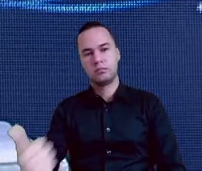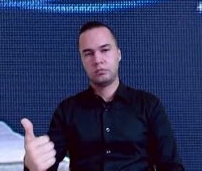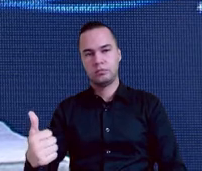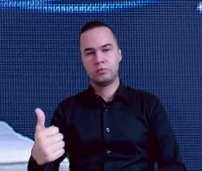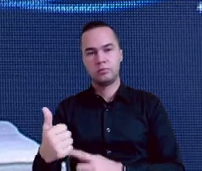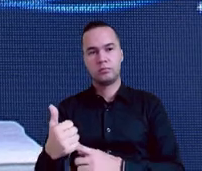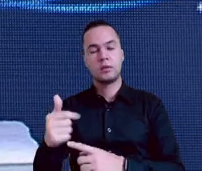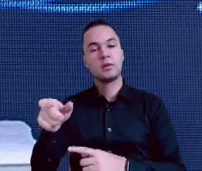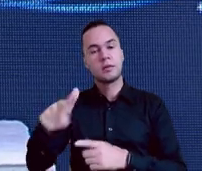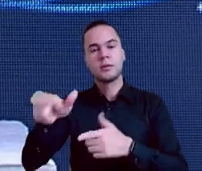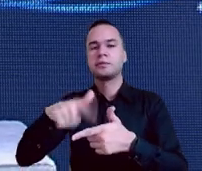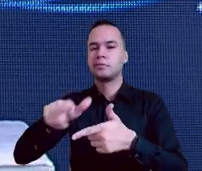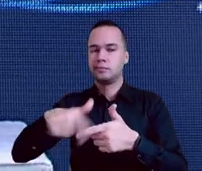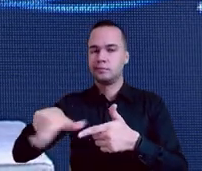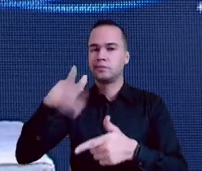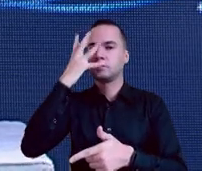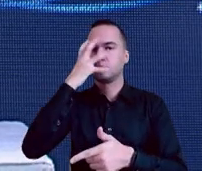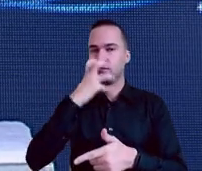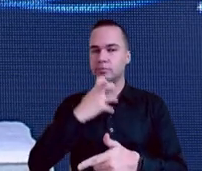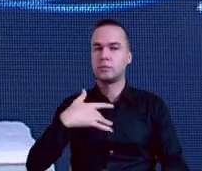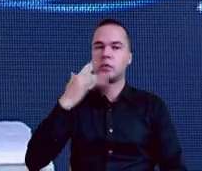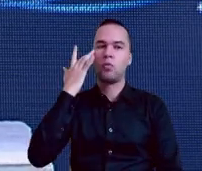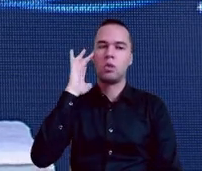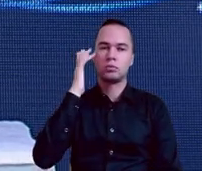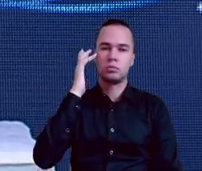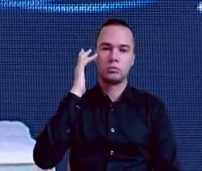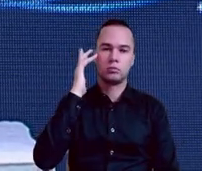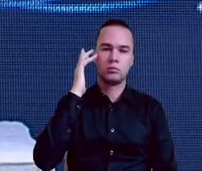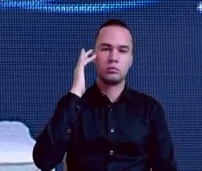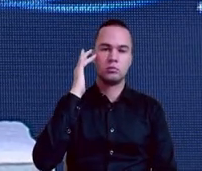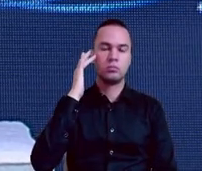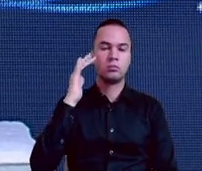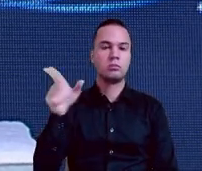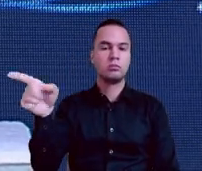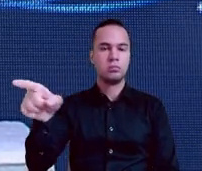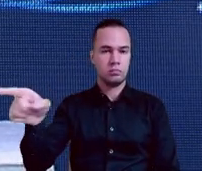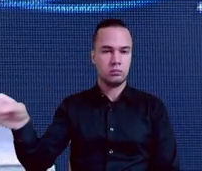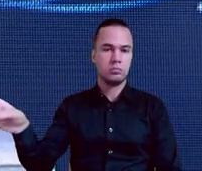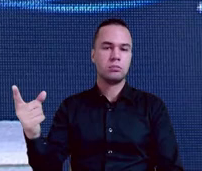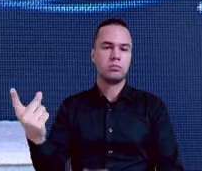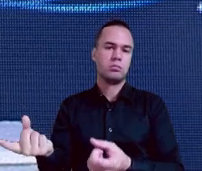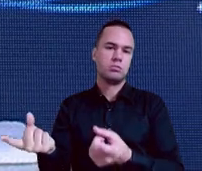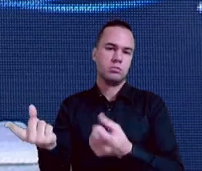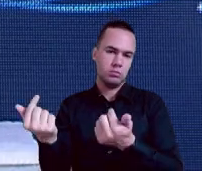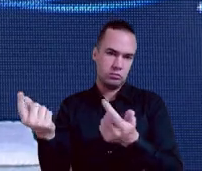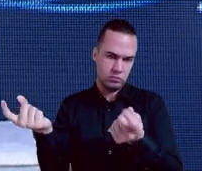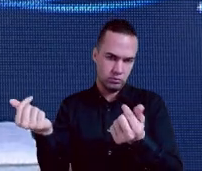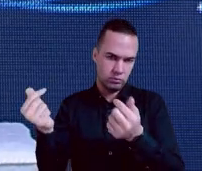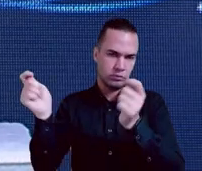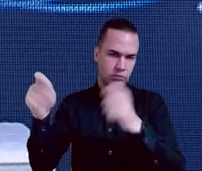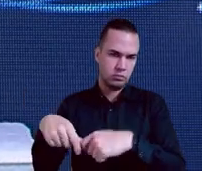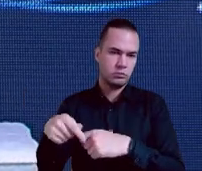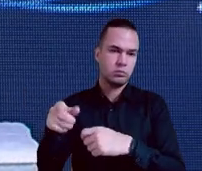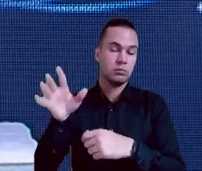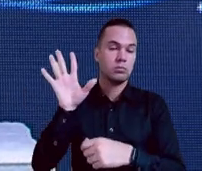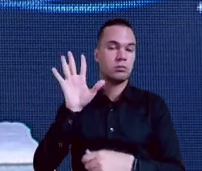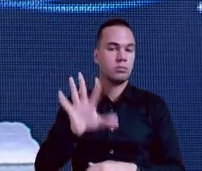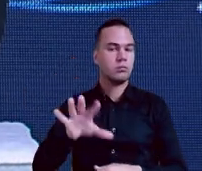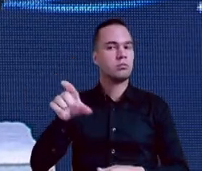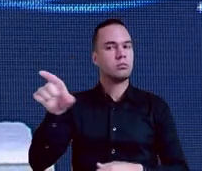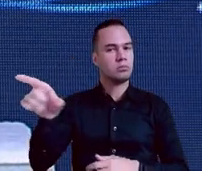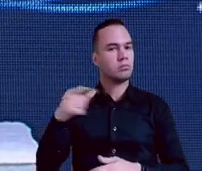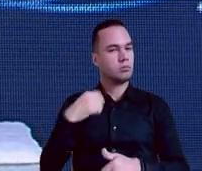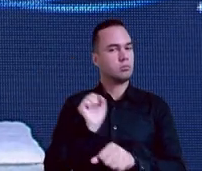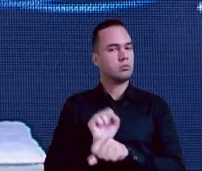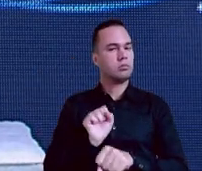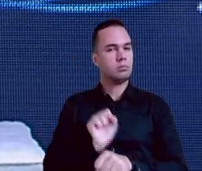com problemas sérios Então eu acho que é por mais que eles tenham condições de diplo e muito capital disponível ainda vão segurar bastante